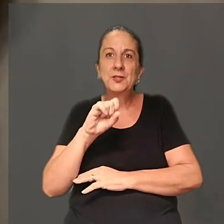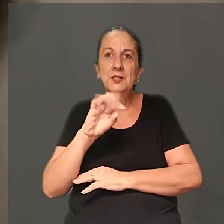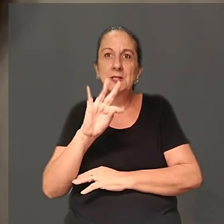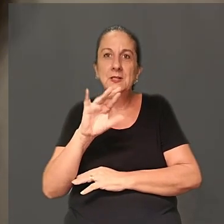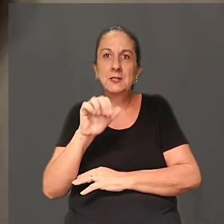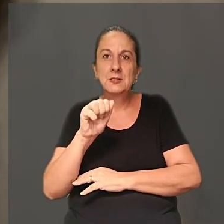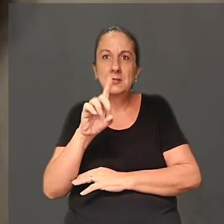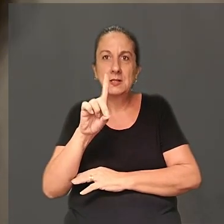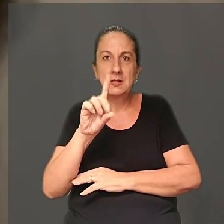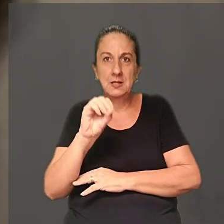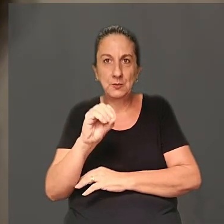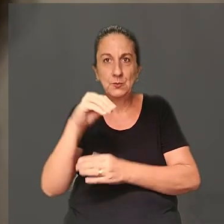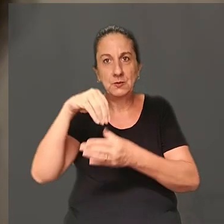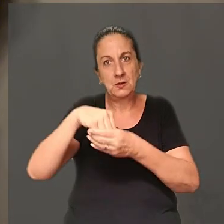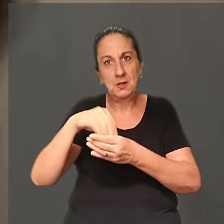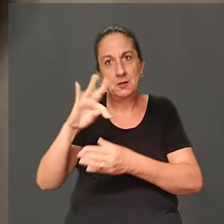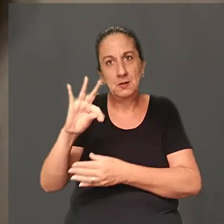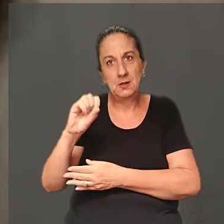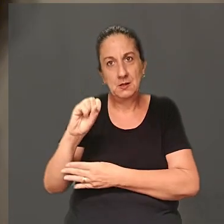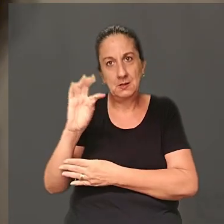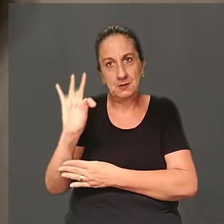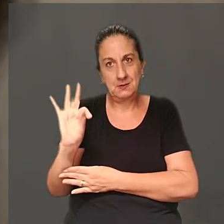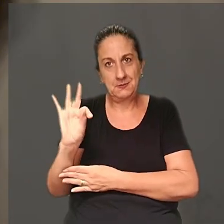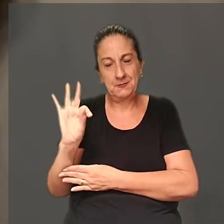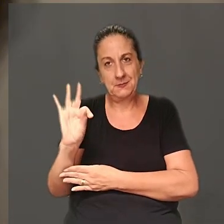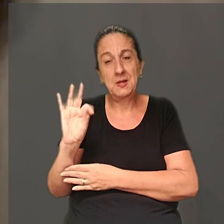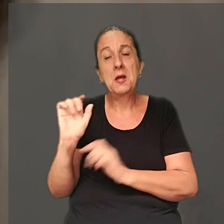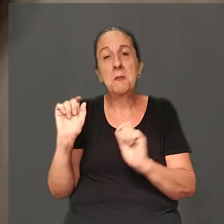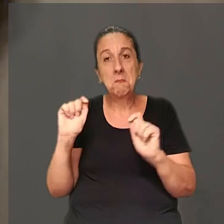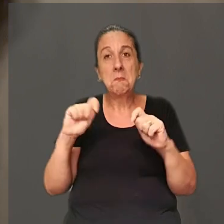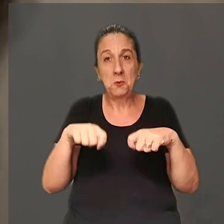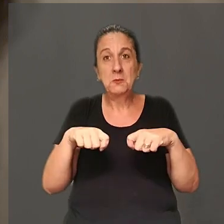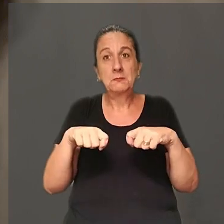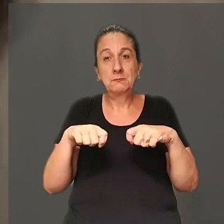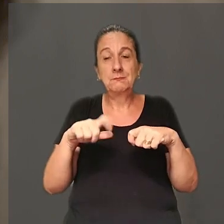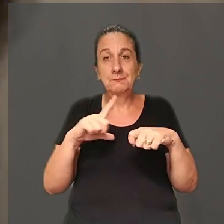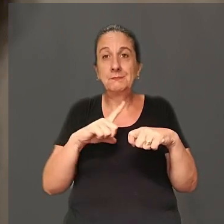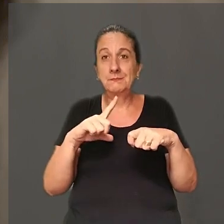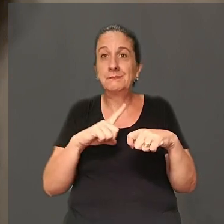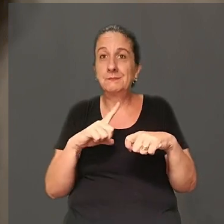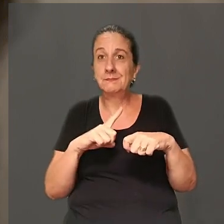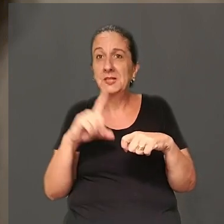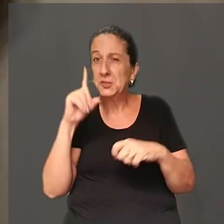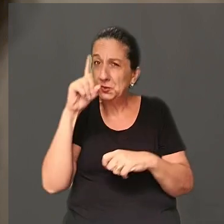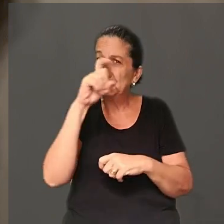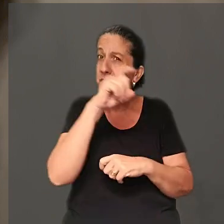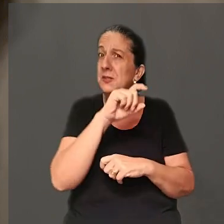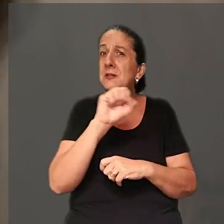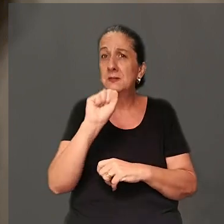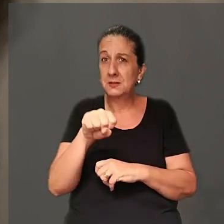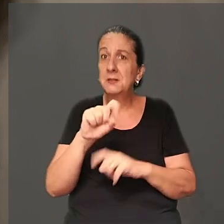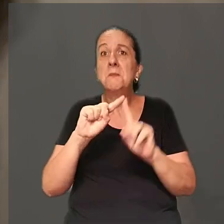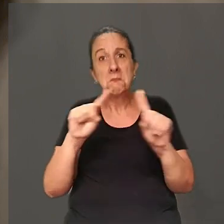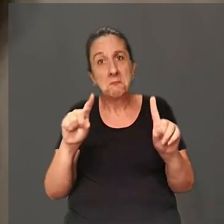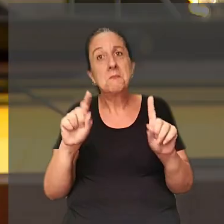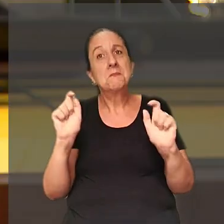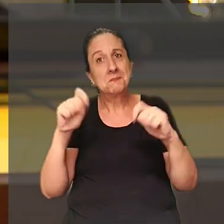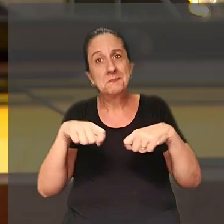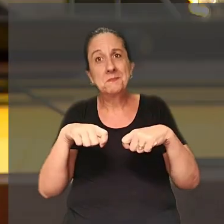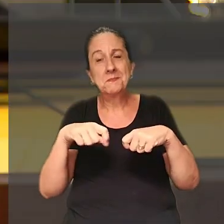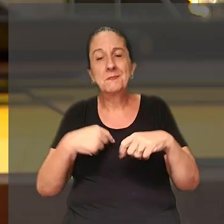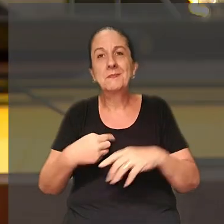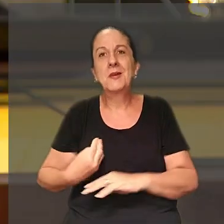E magistrado no TST. Era uma possibilidade, remota, sim, mas era uma possibilidade.